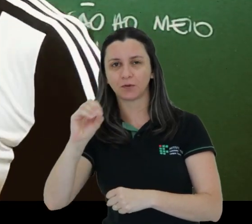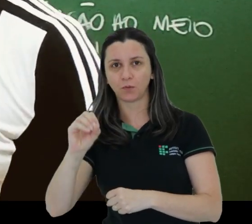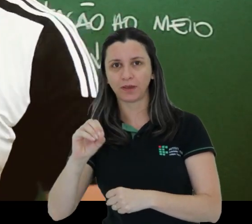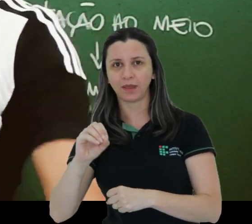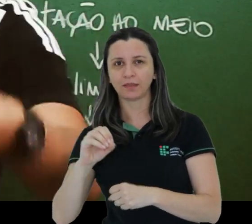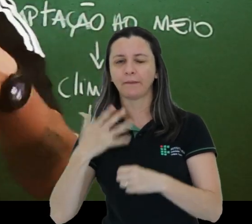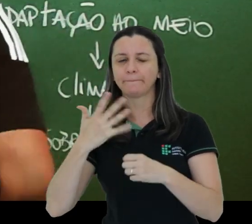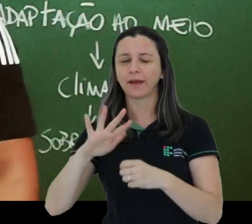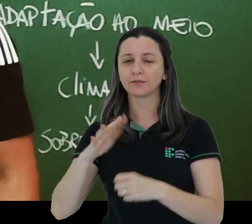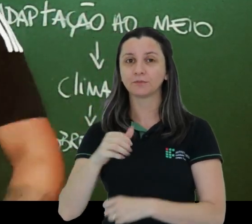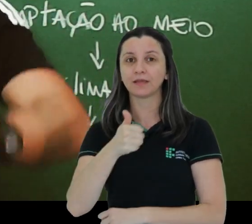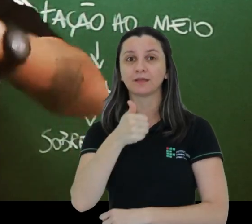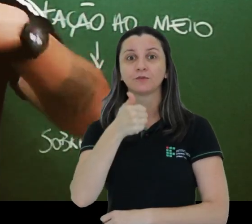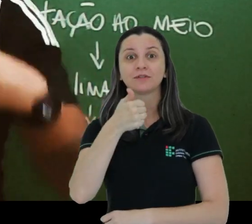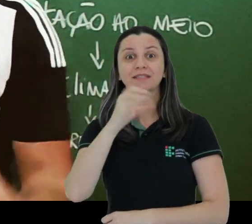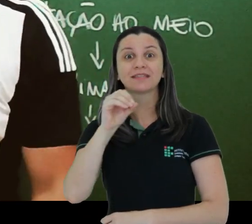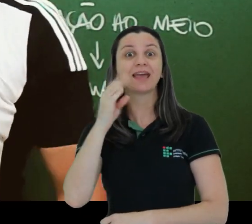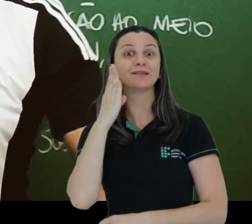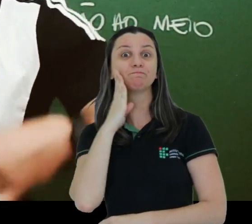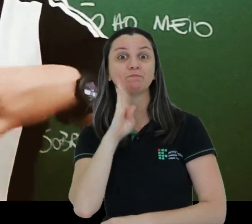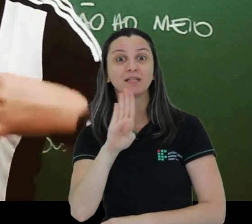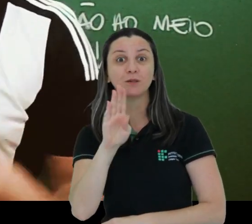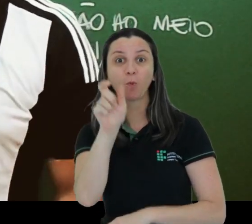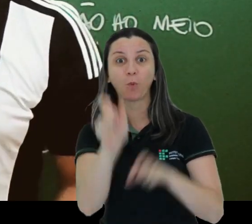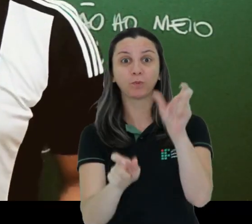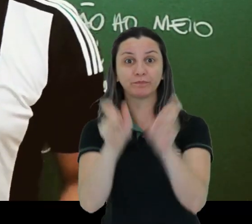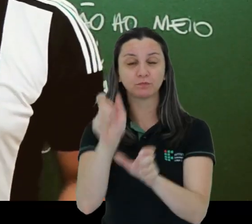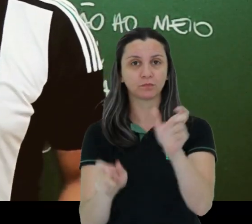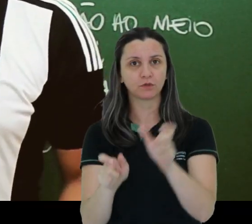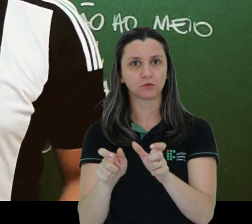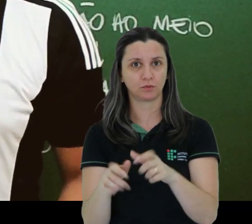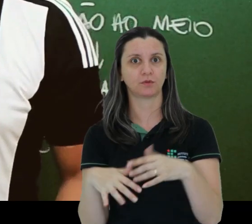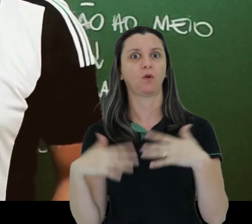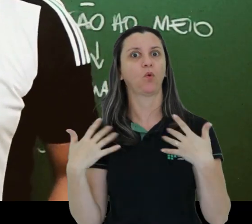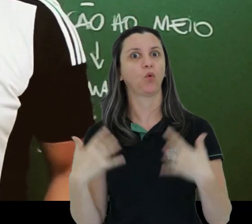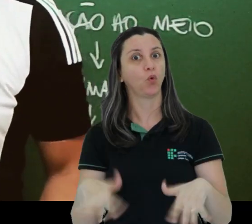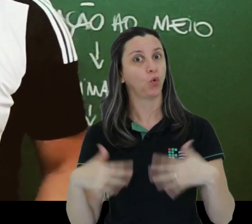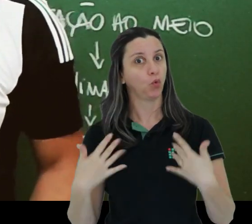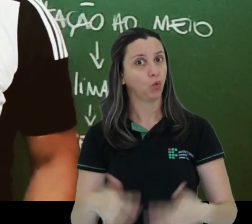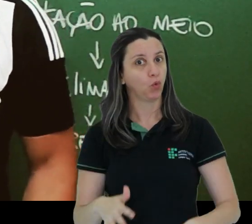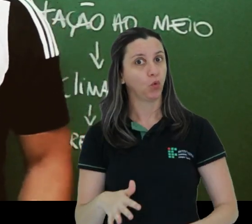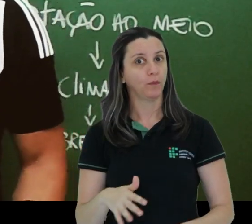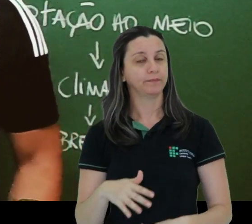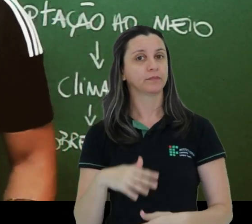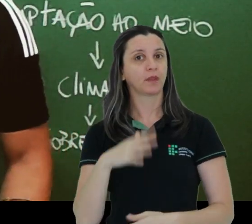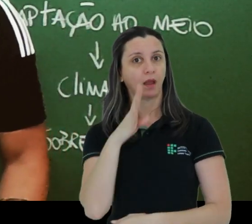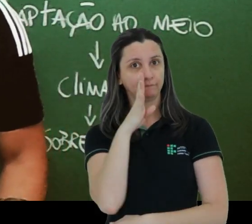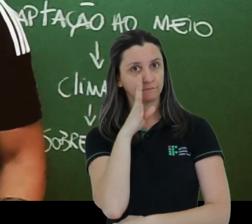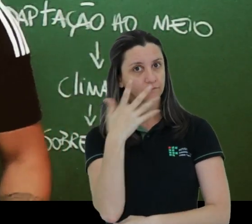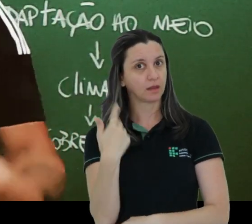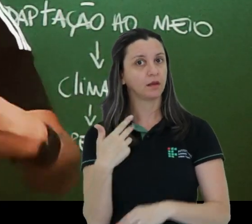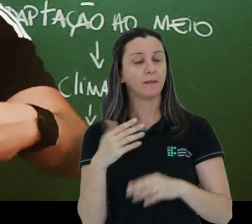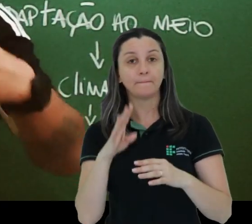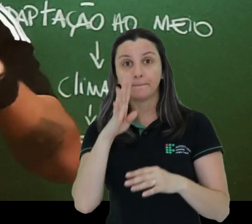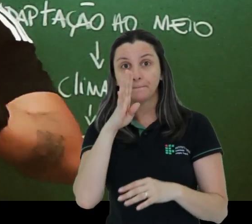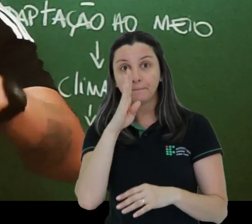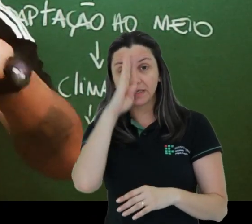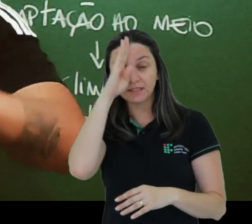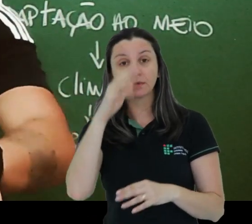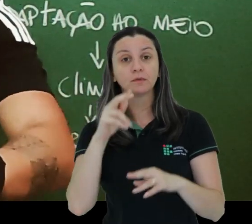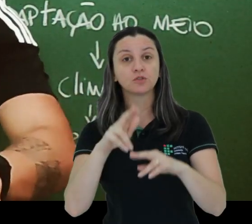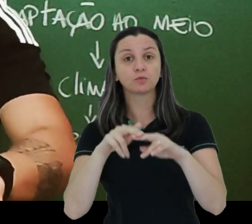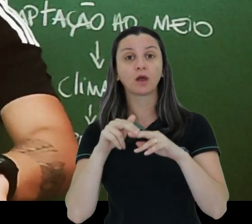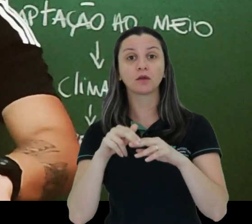chegando ali a 10 bilhões de pessoas. É um número bem alarmante, principalmente